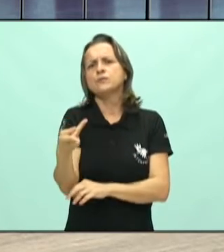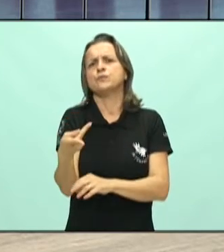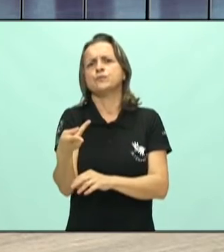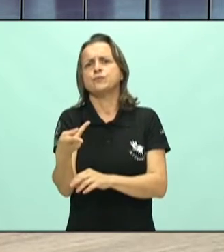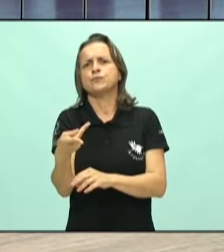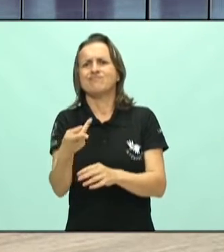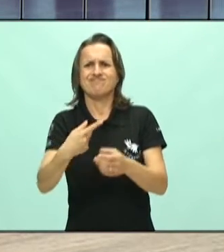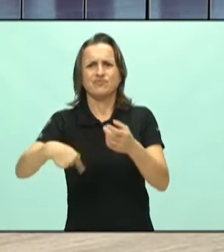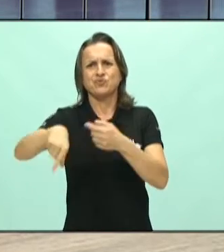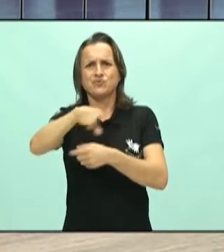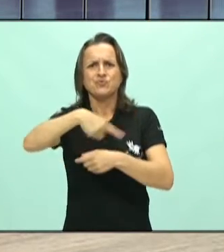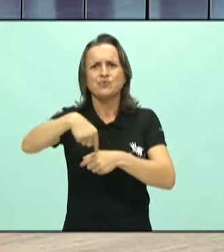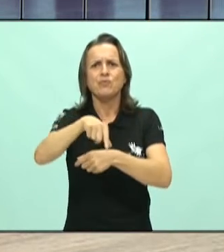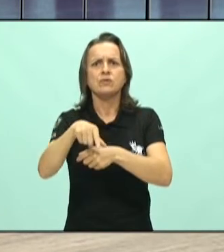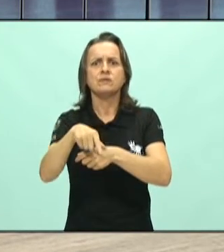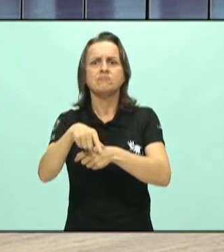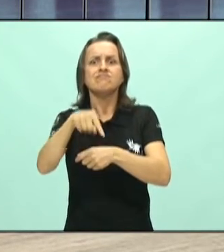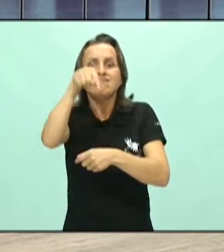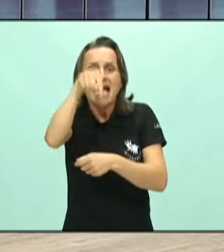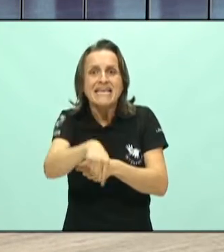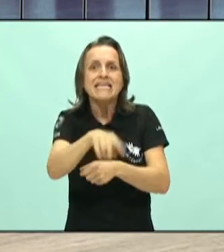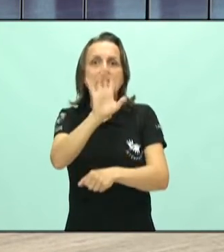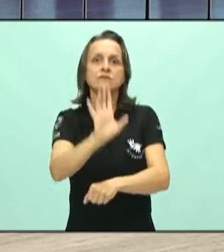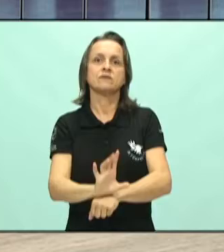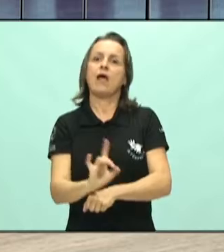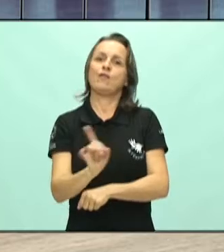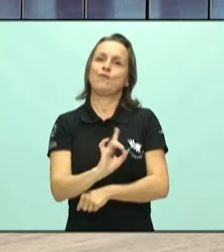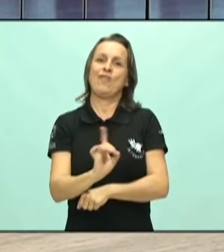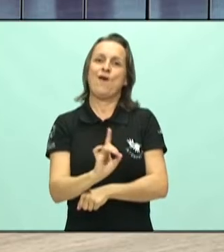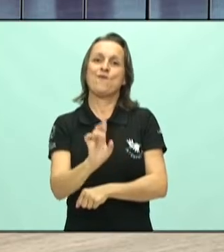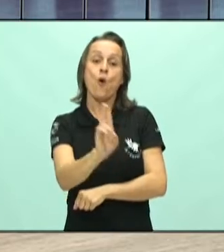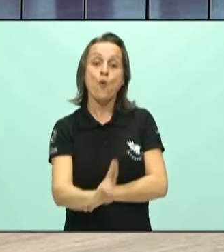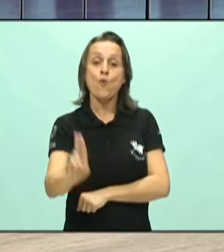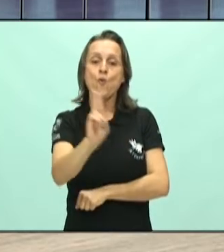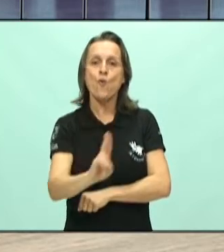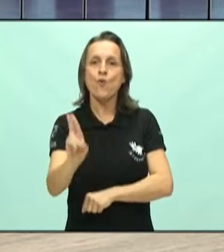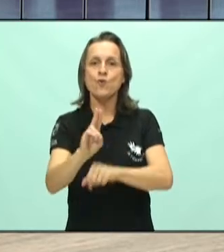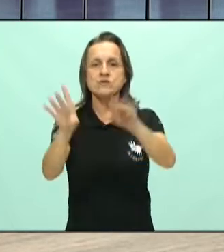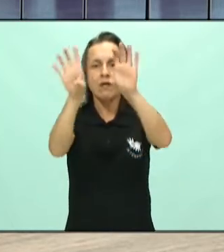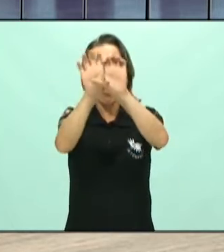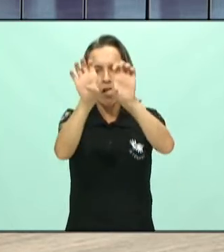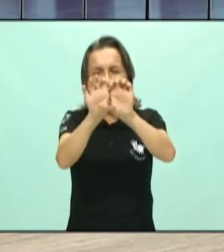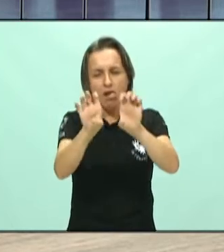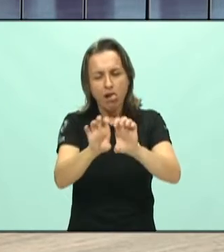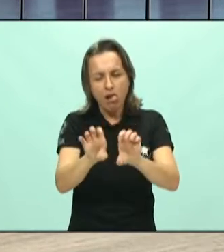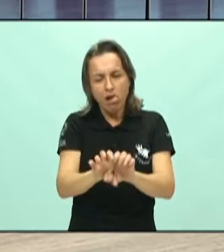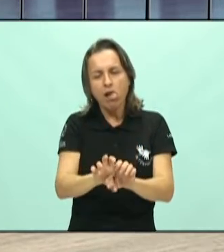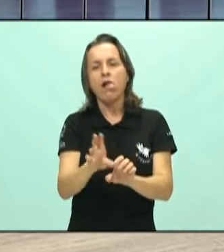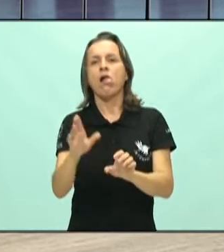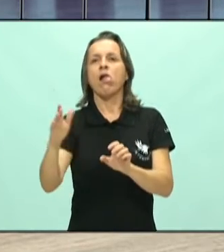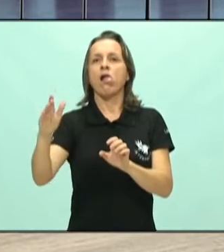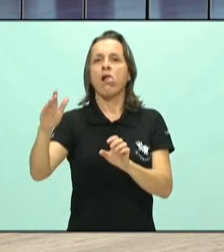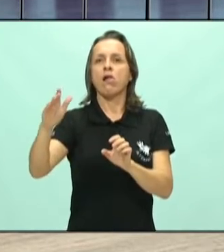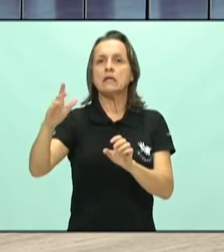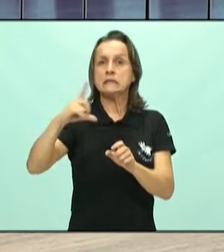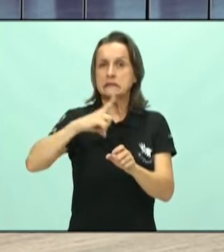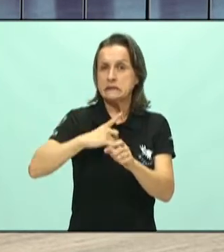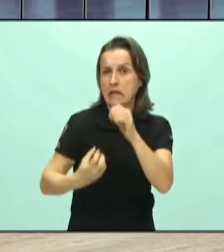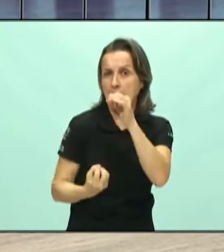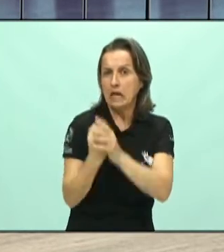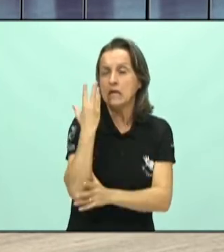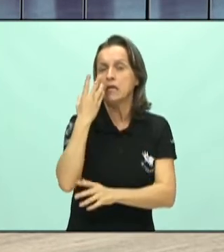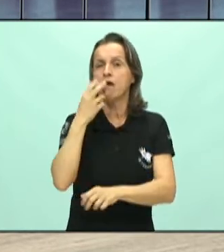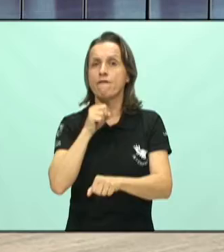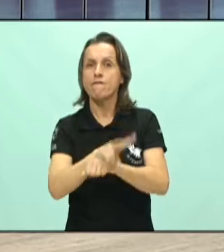ficam aqui no nosso estado. Elas utilizam toda a nossa estrutura de passagem, elas trazem emprego, trazem renda, movimentam